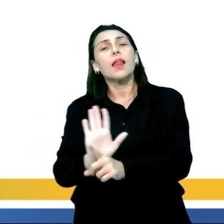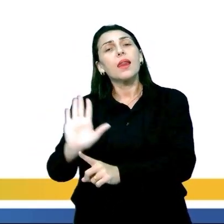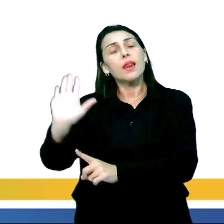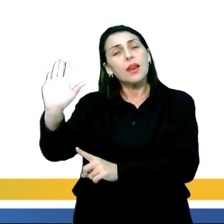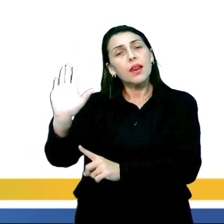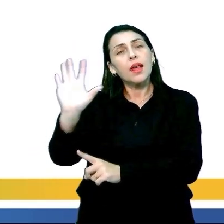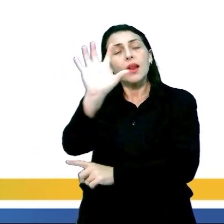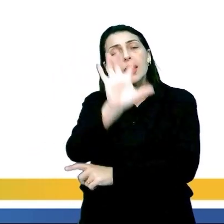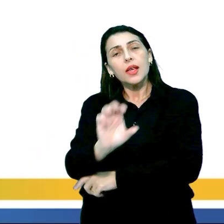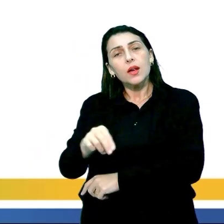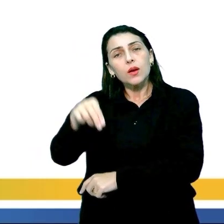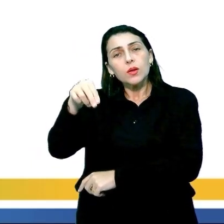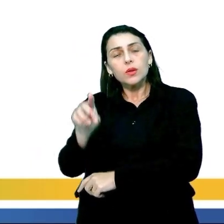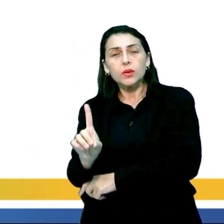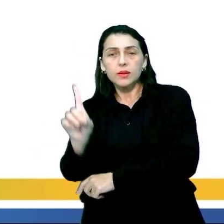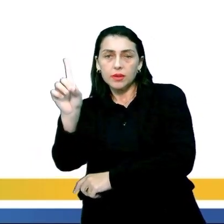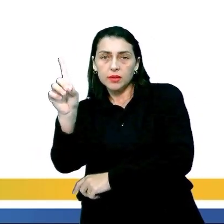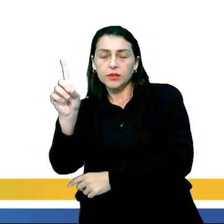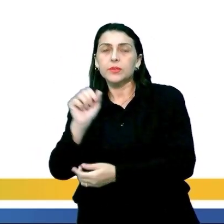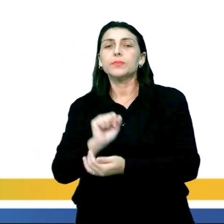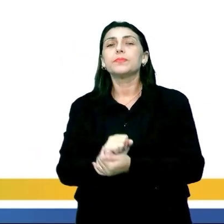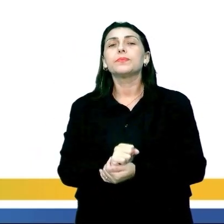na região Nordeste.